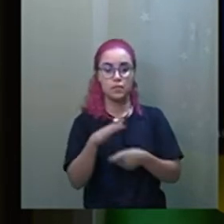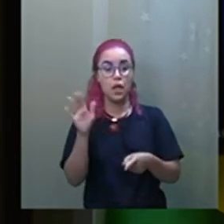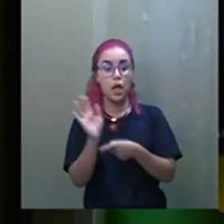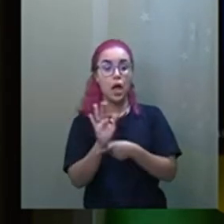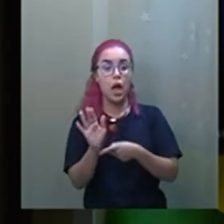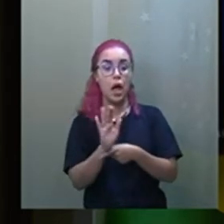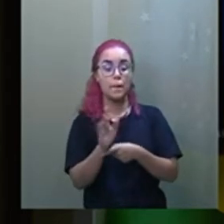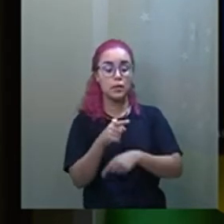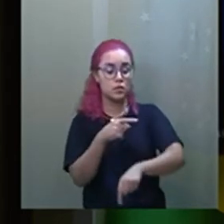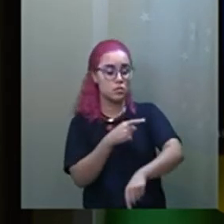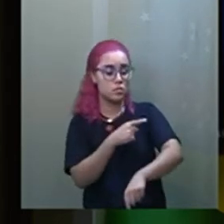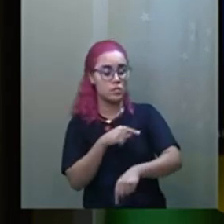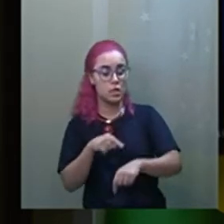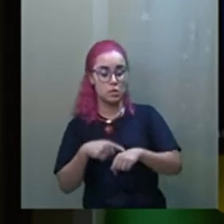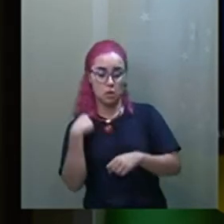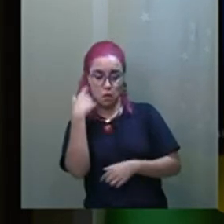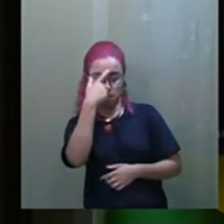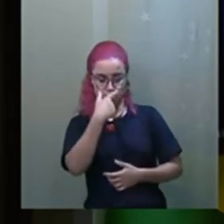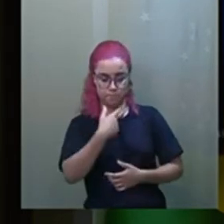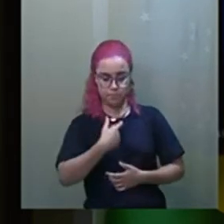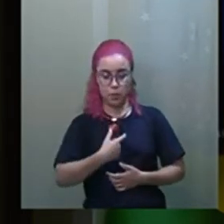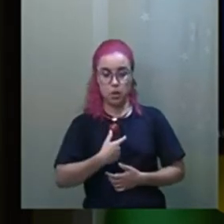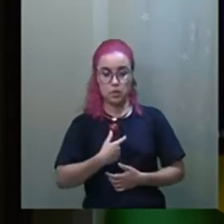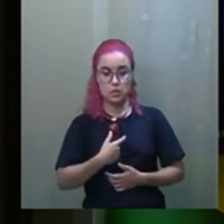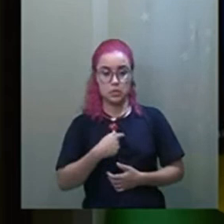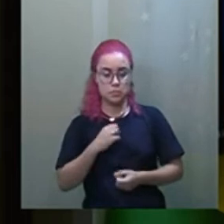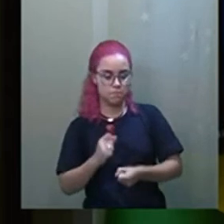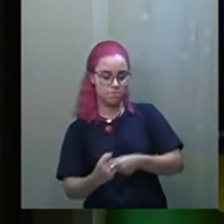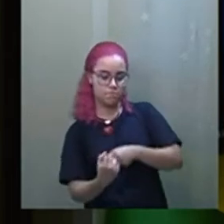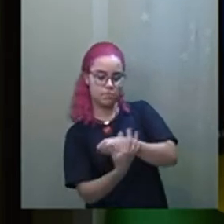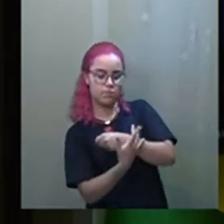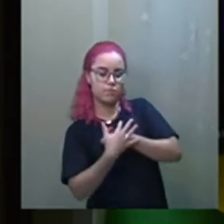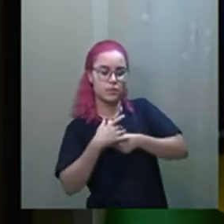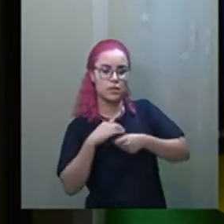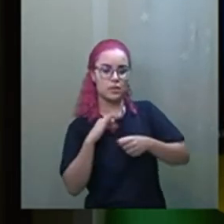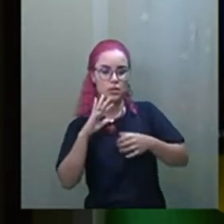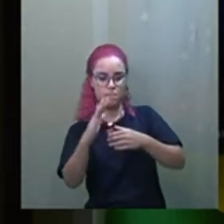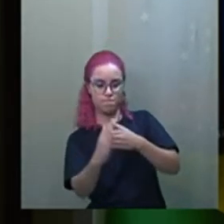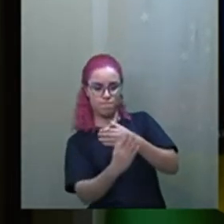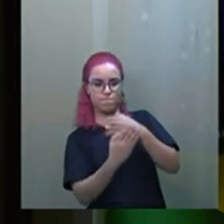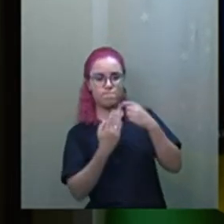apresentam em seus organismos anticorpos neutralizantes que oferecem